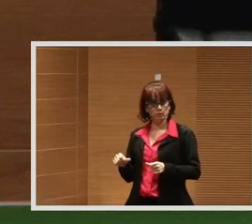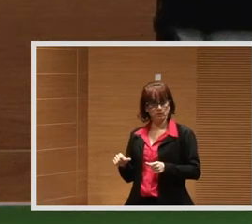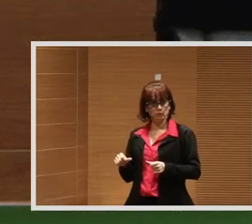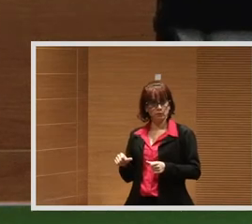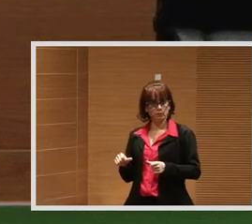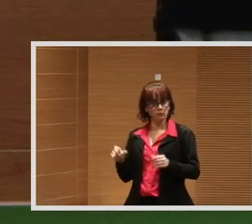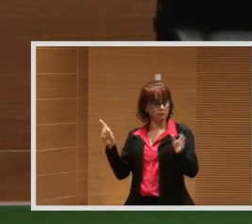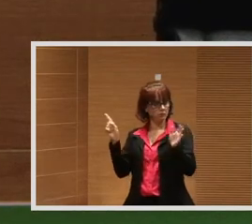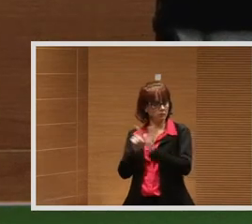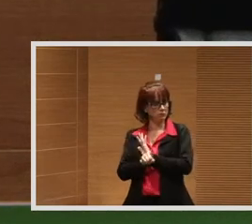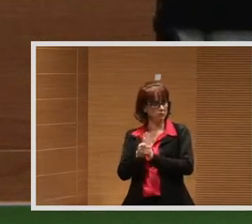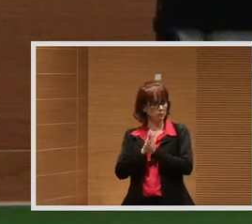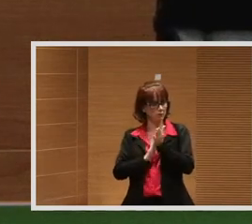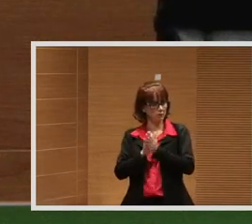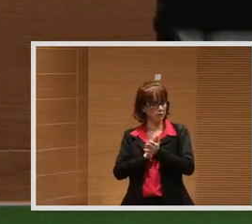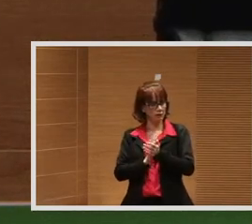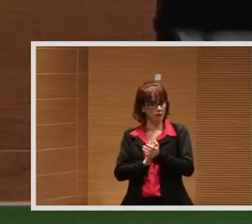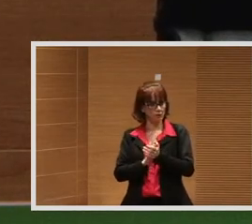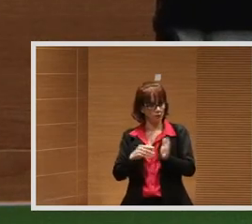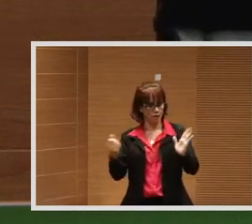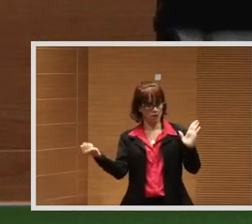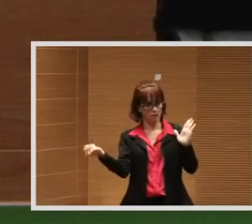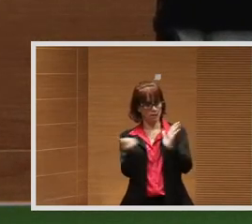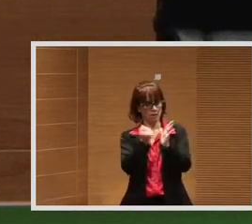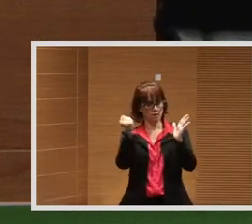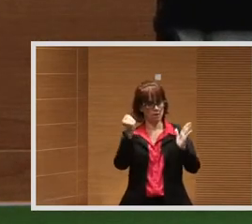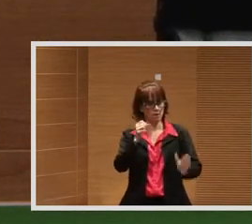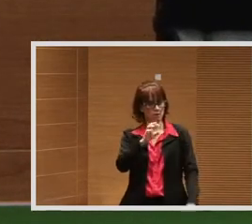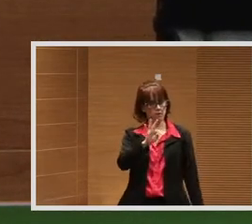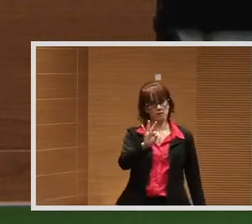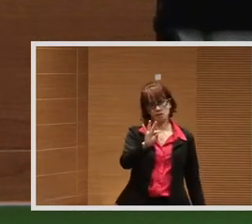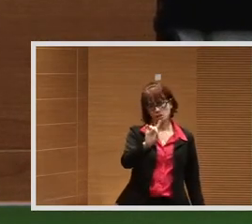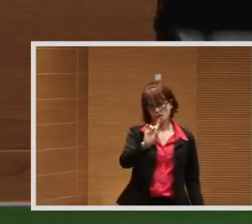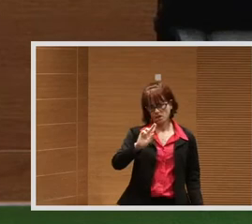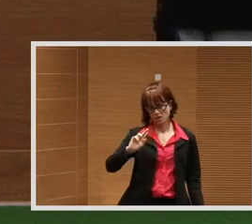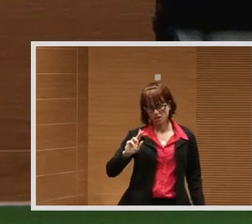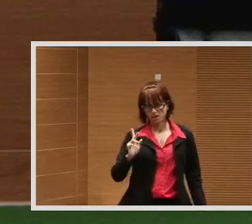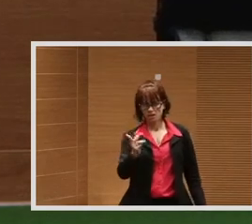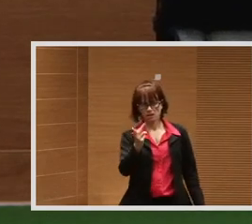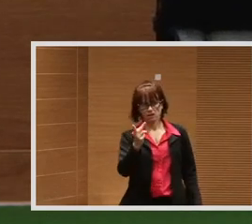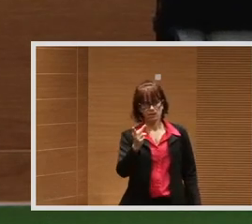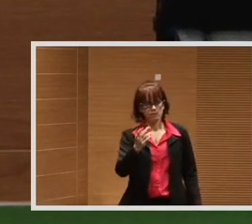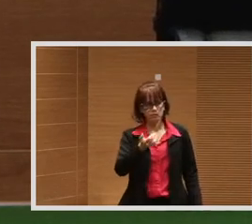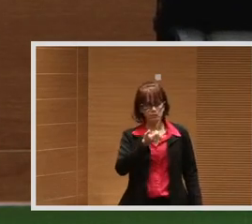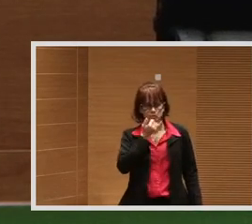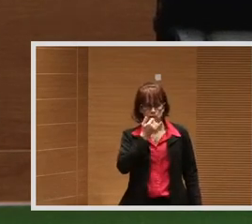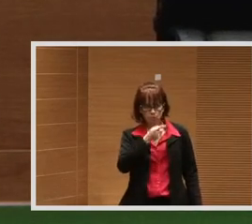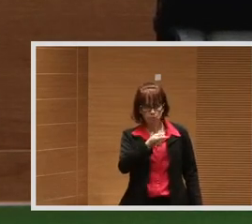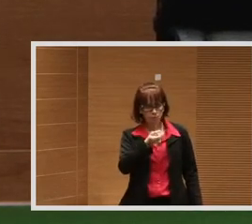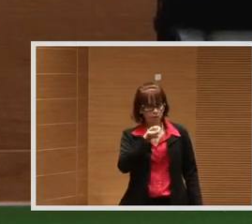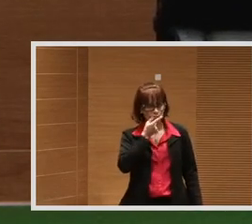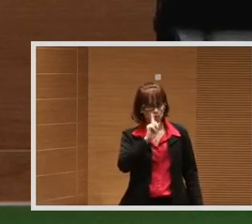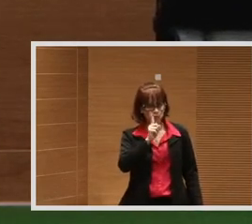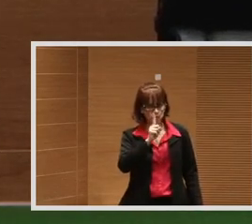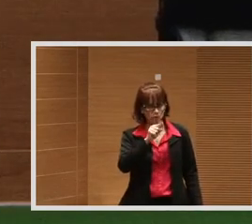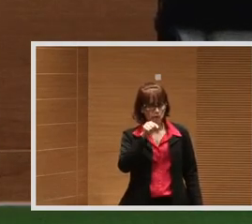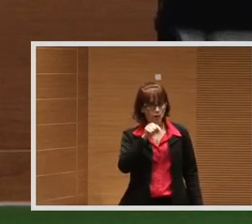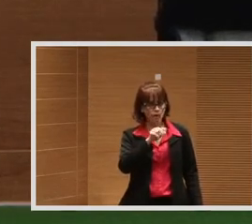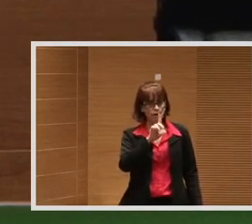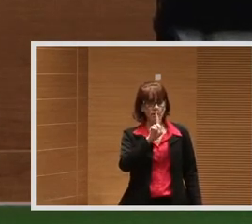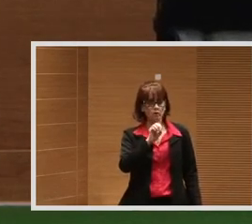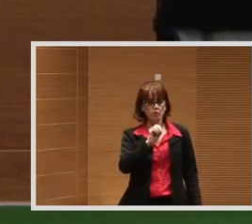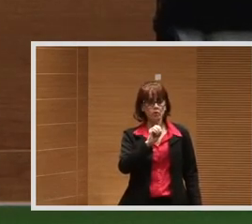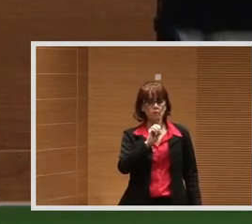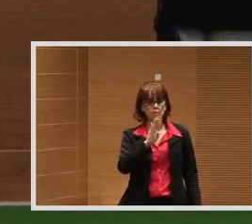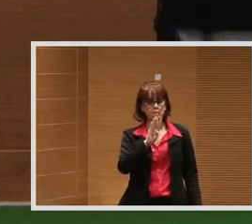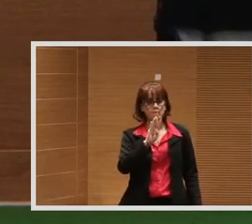e taca. Não é, ela não foi medicada. Desculpa, ela não foi medicada, ela foi dopada. Freada, né? Ah, para que ela não berrasse.